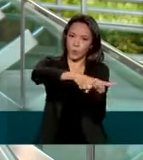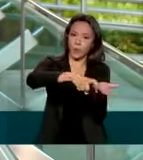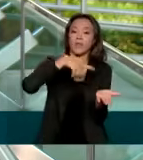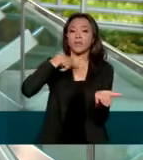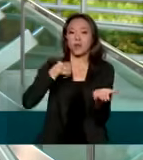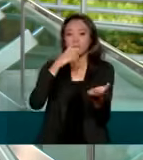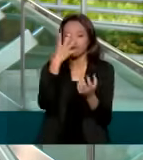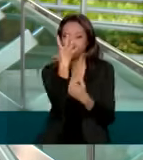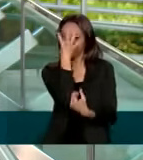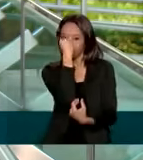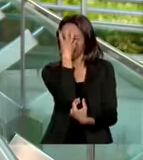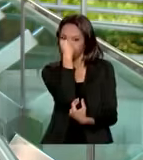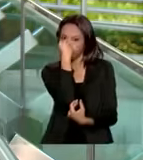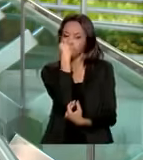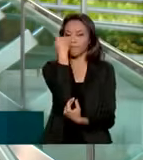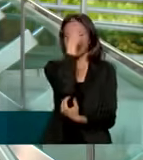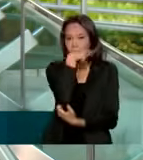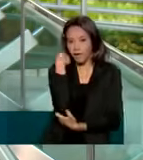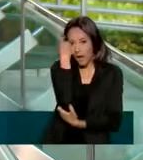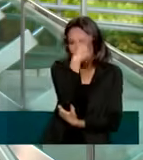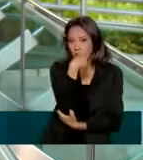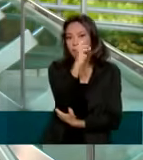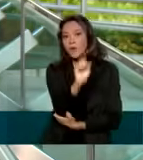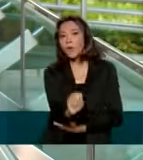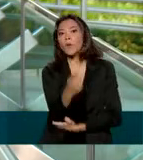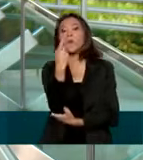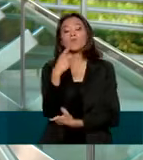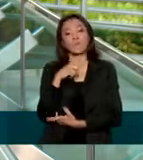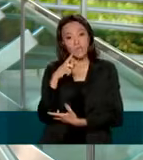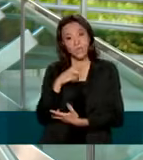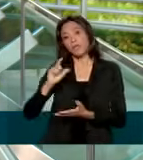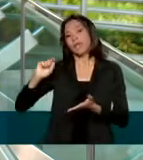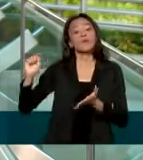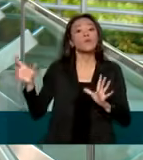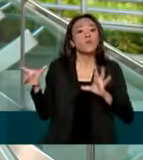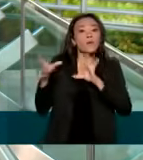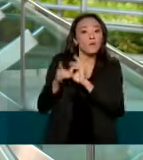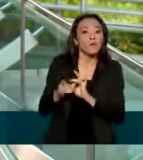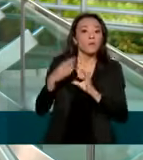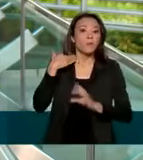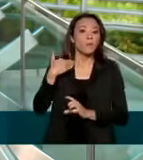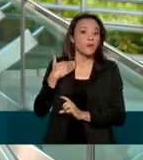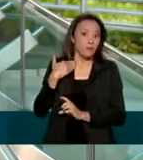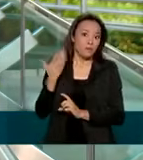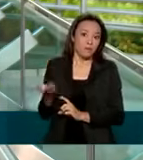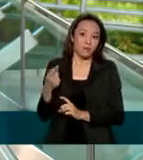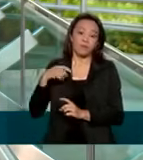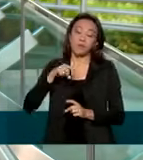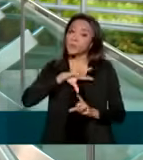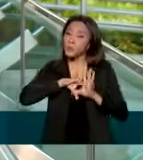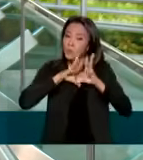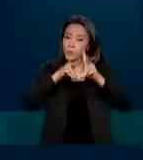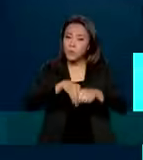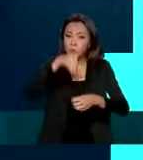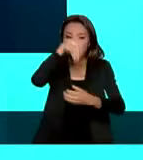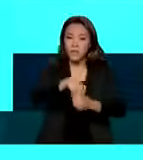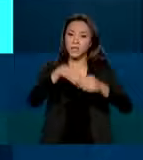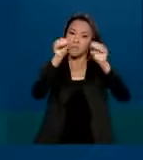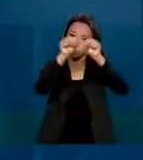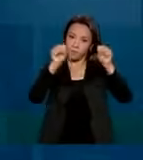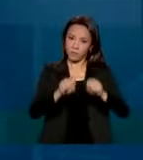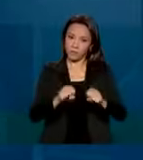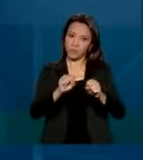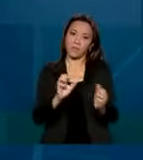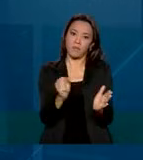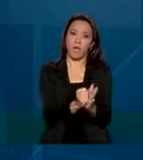validação facial ou pela vinculação com contas bancárias, tudo pelo aplicativo ou site do gov.br. A